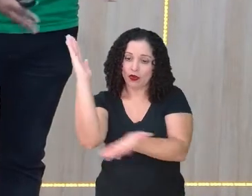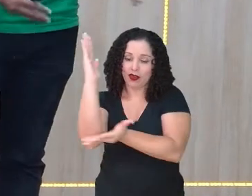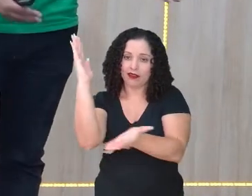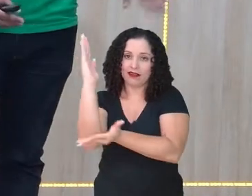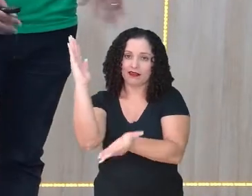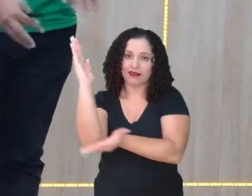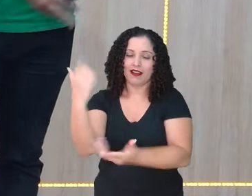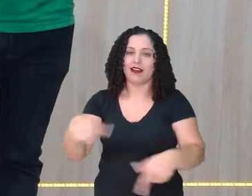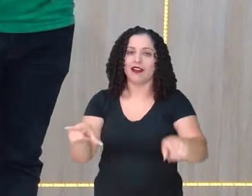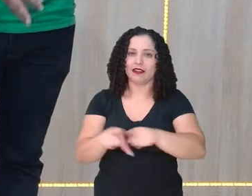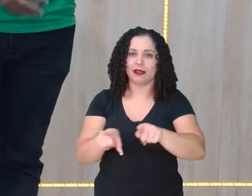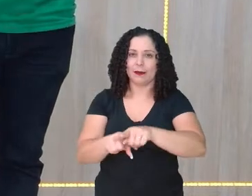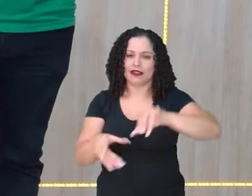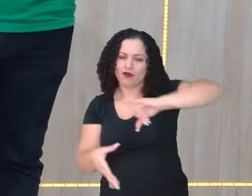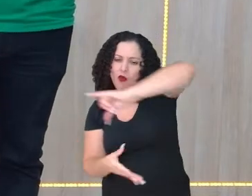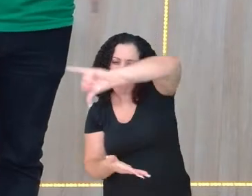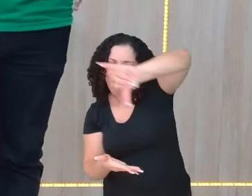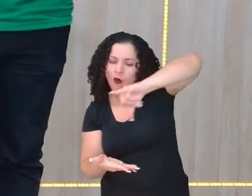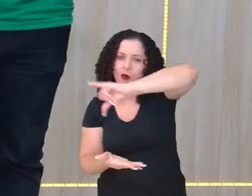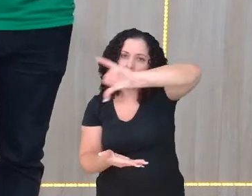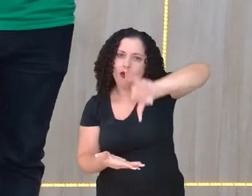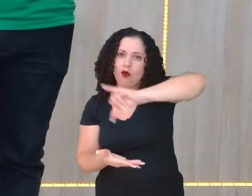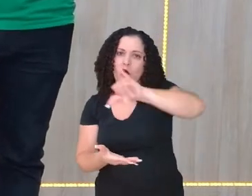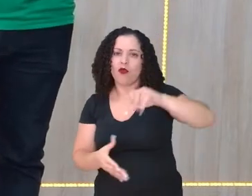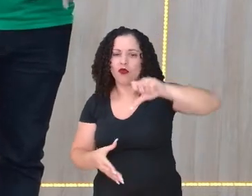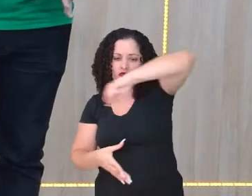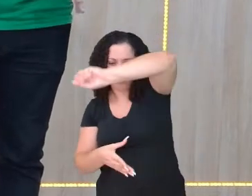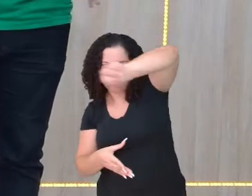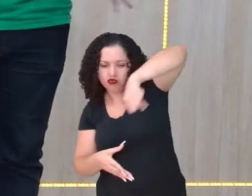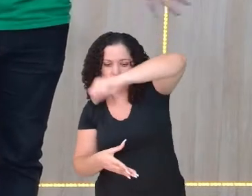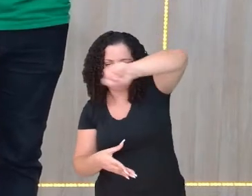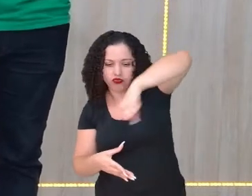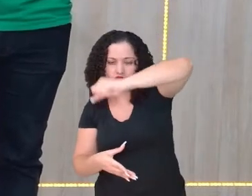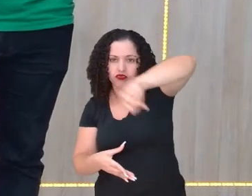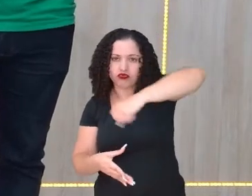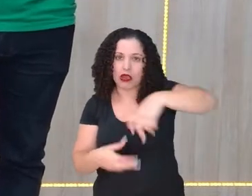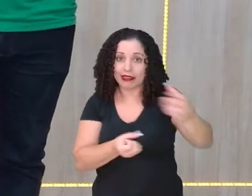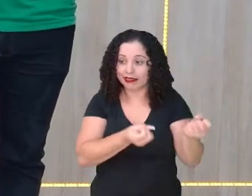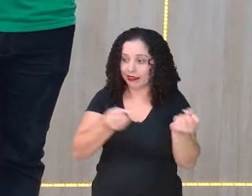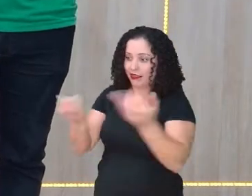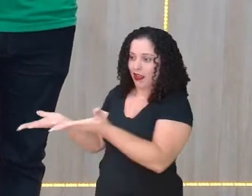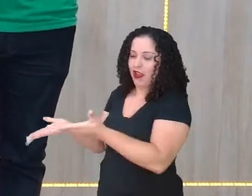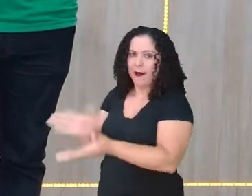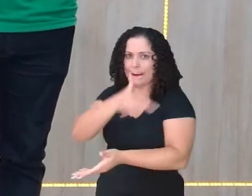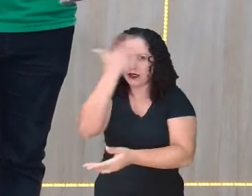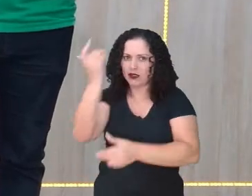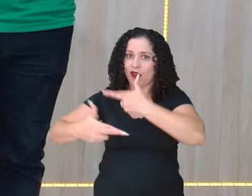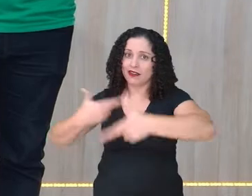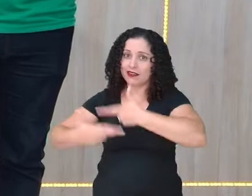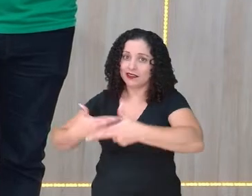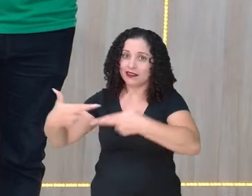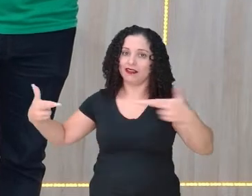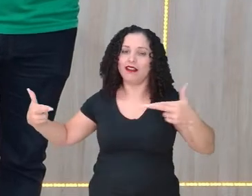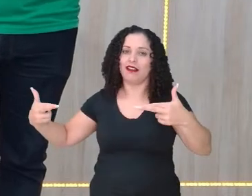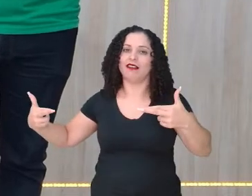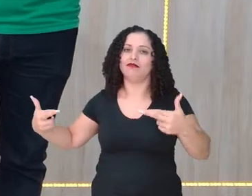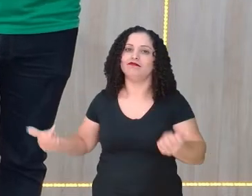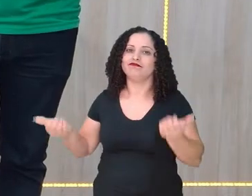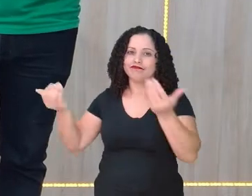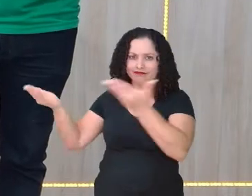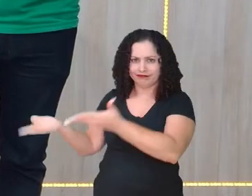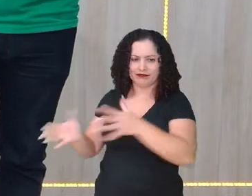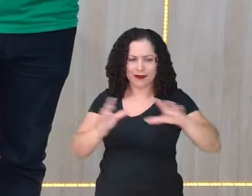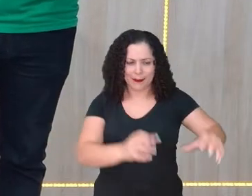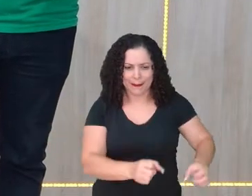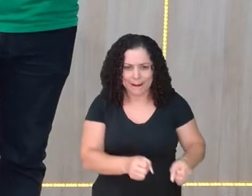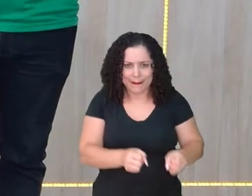até dos detergentes, né, do que for, e guardar para essa pessoa quando passar, ele levar para o lugar certo. Ele te faz o favor de levar